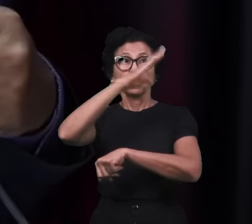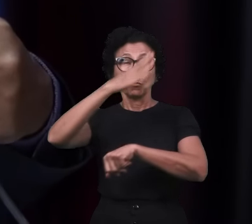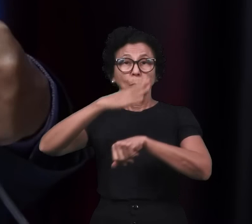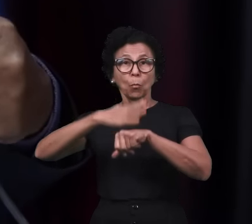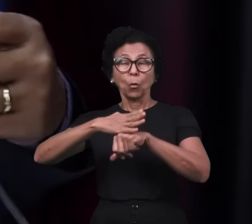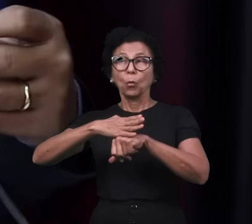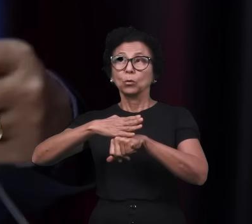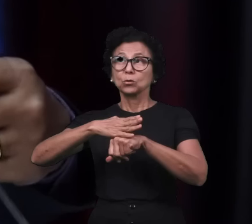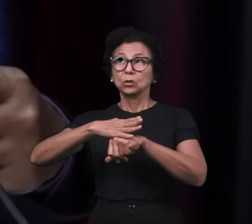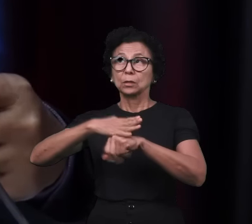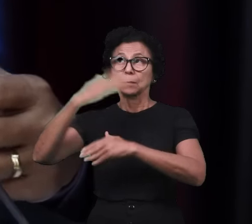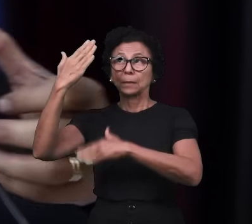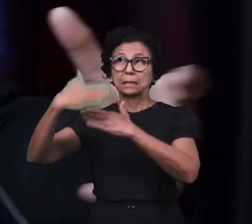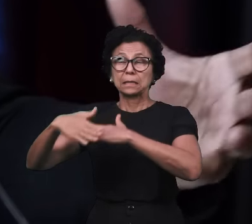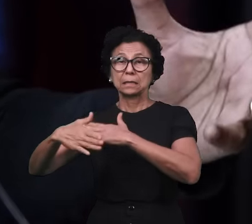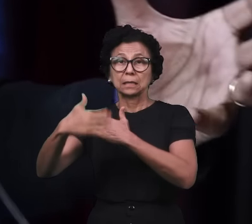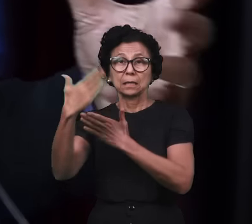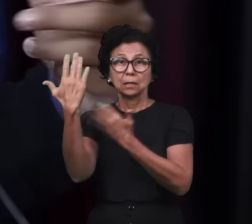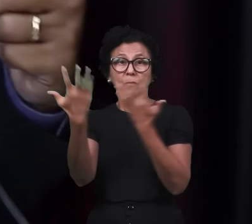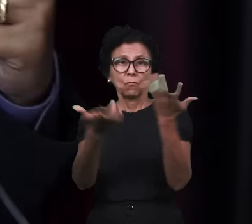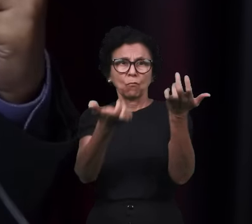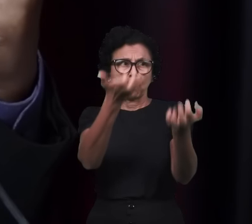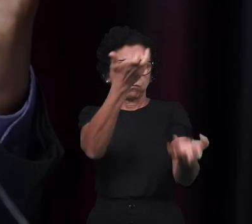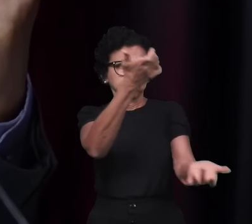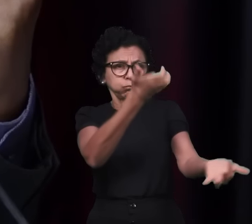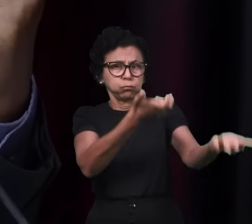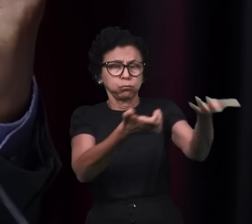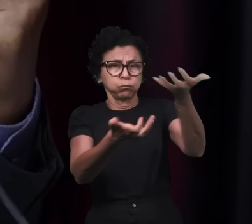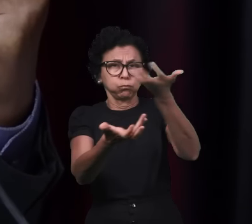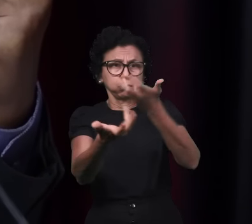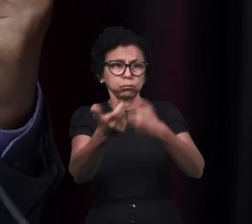e o monte fumegava,